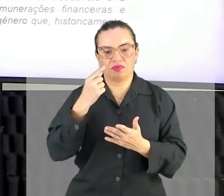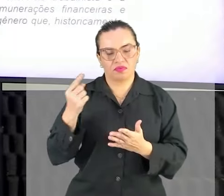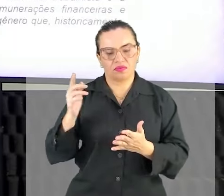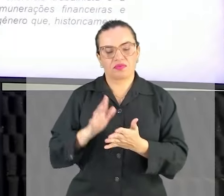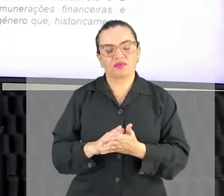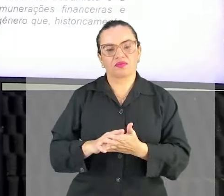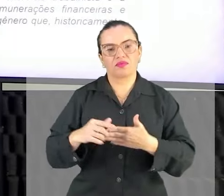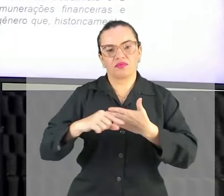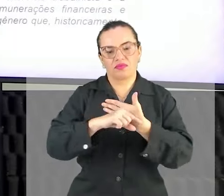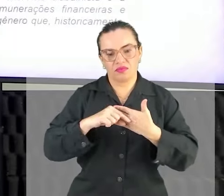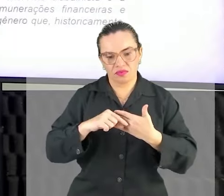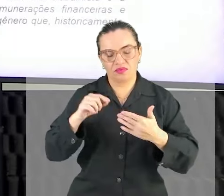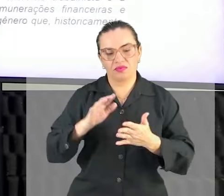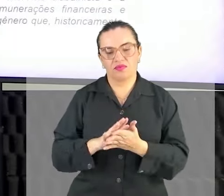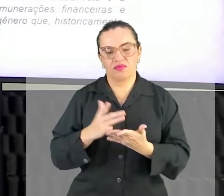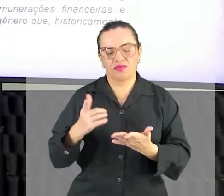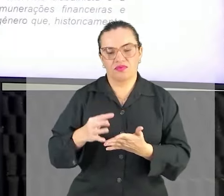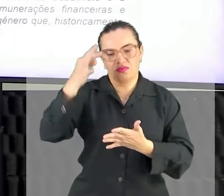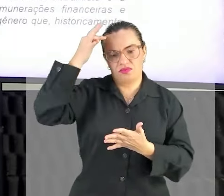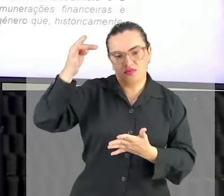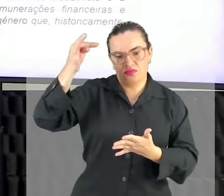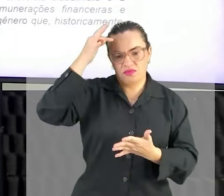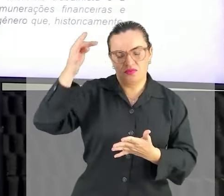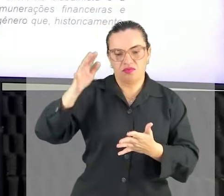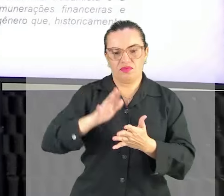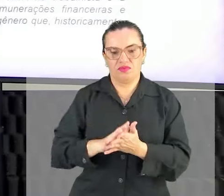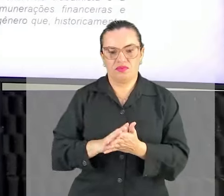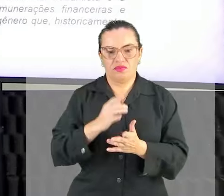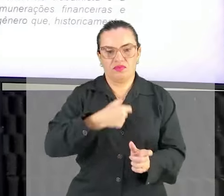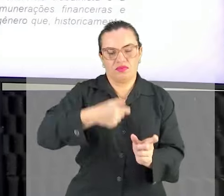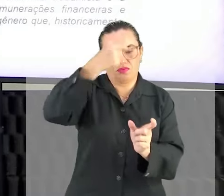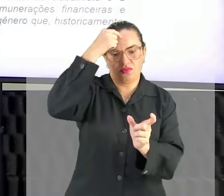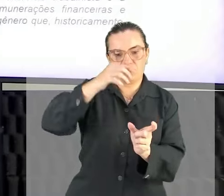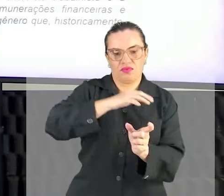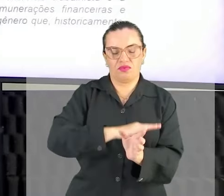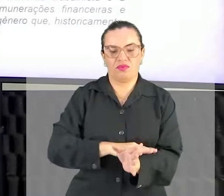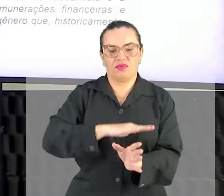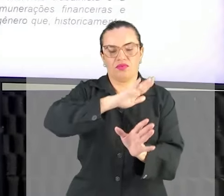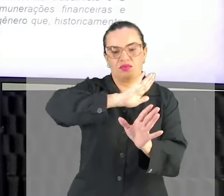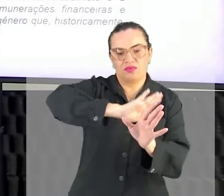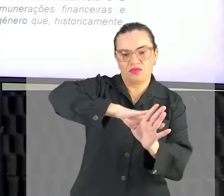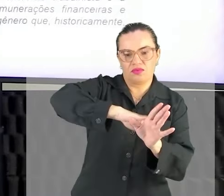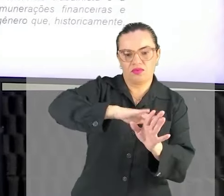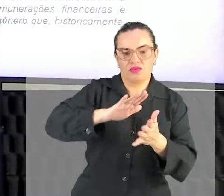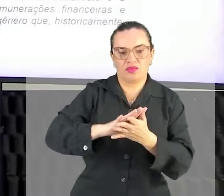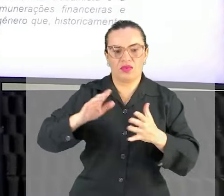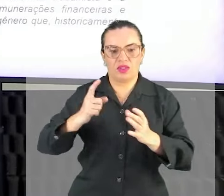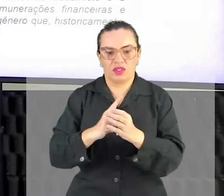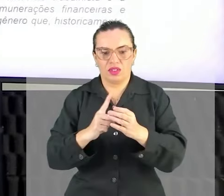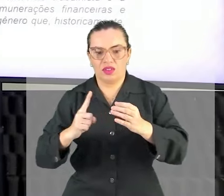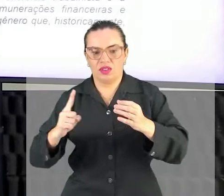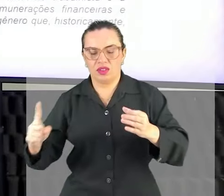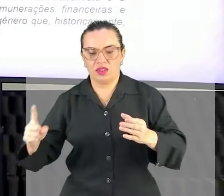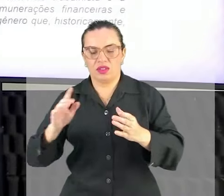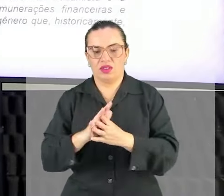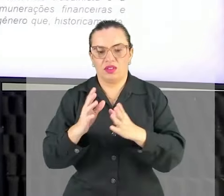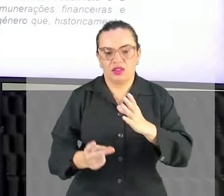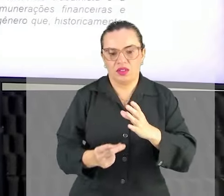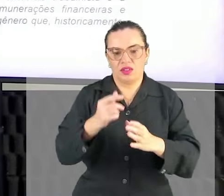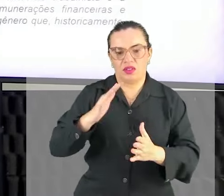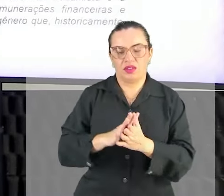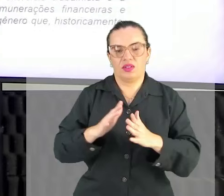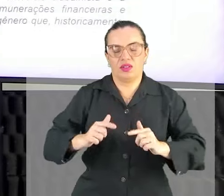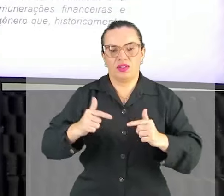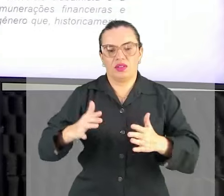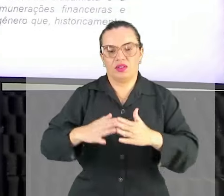Antunes, influenciada pela bolha ideológica que a isola no comportamento capitalista da luta desigual